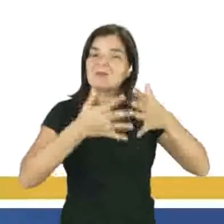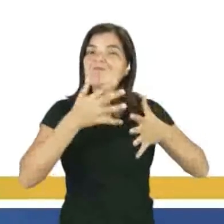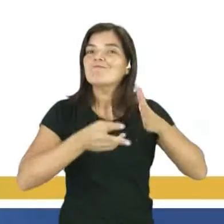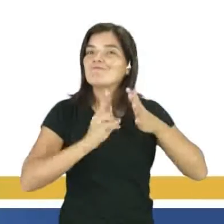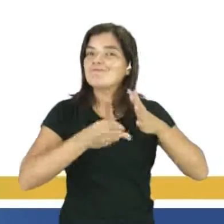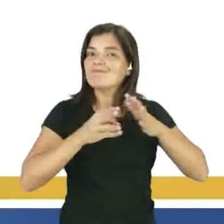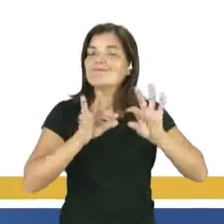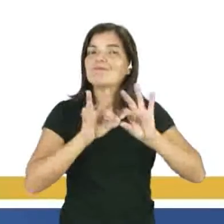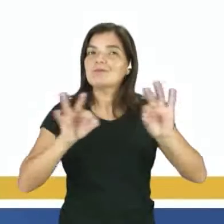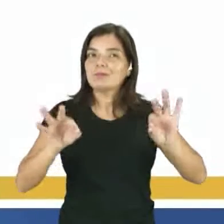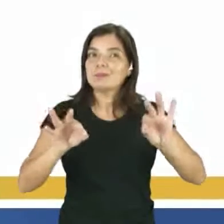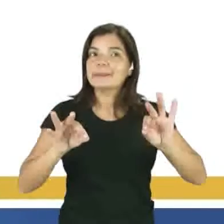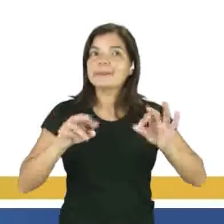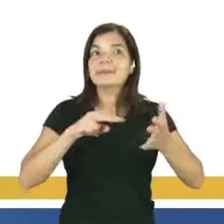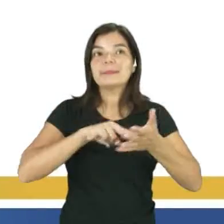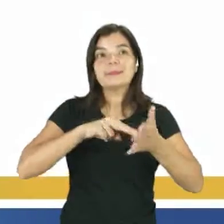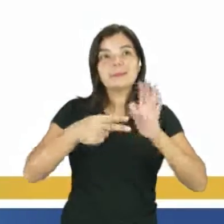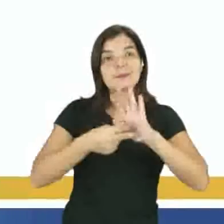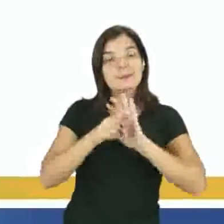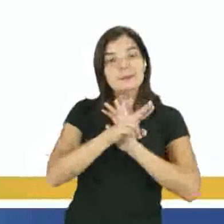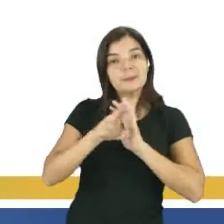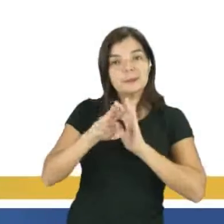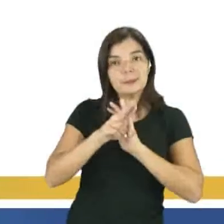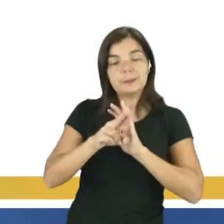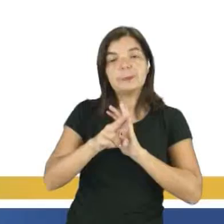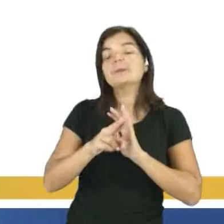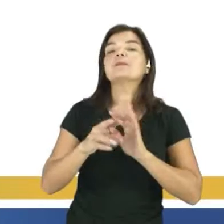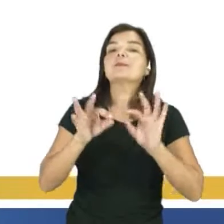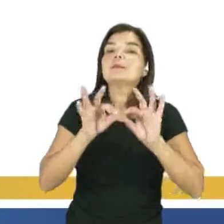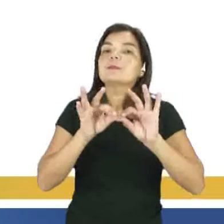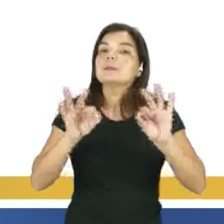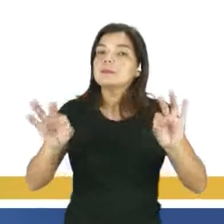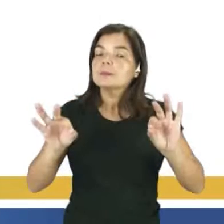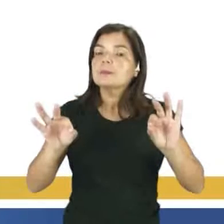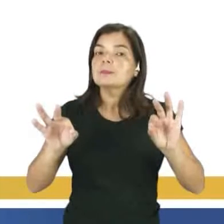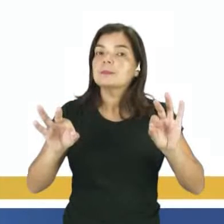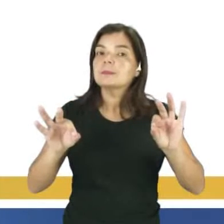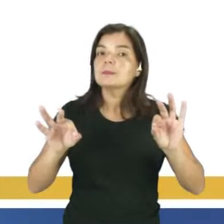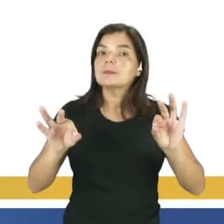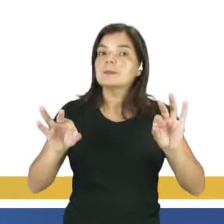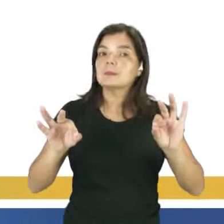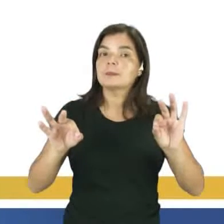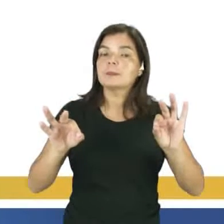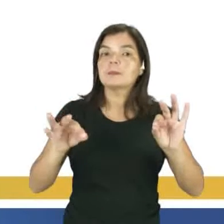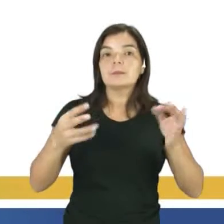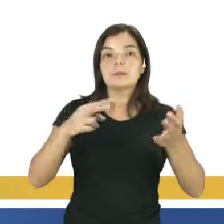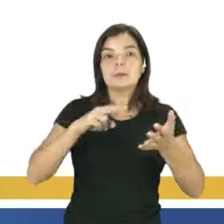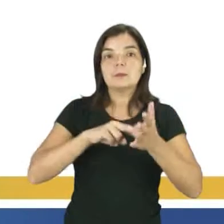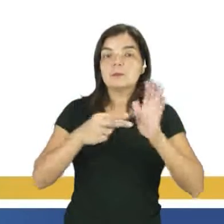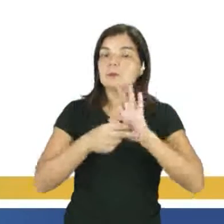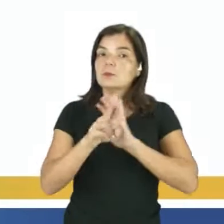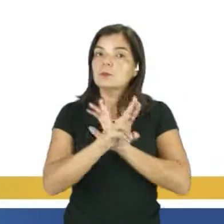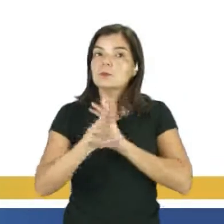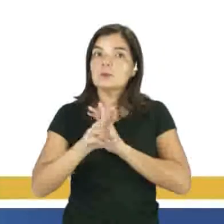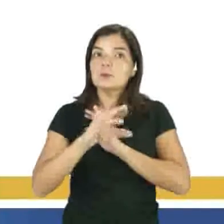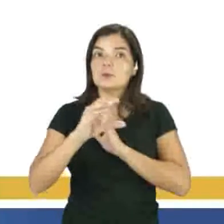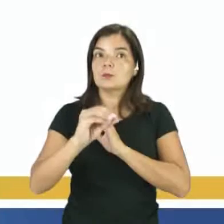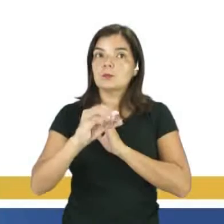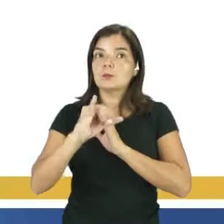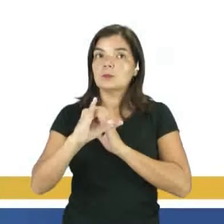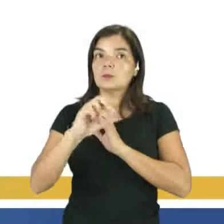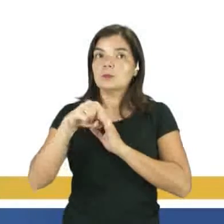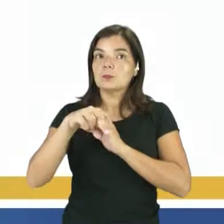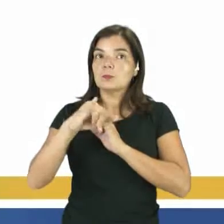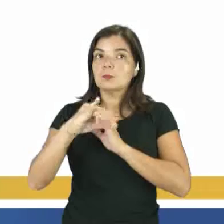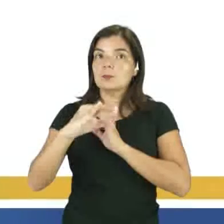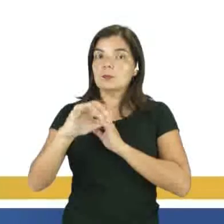reta. Então, na verdade, trata-se, né, da mesma reta. A gente pode ver como a mesma reta. Nesse caso, elas são chamadas de